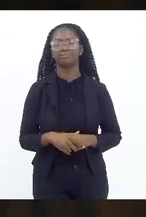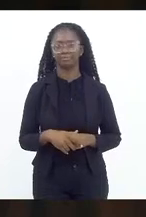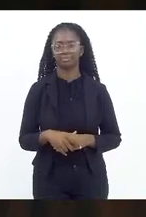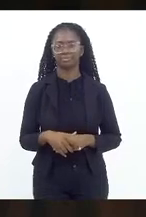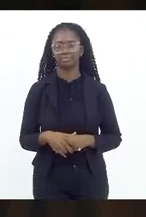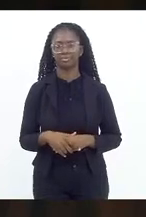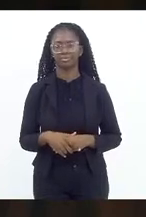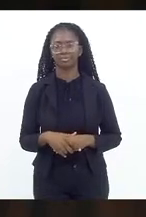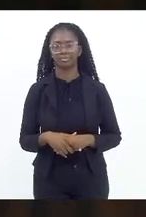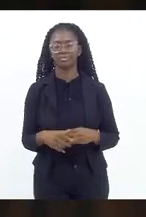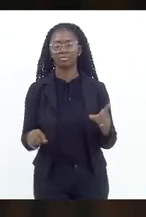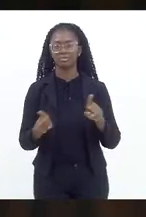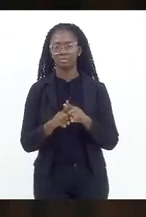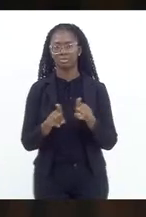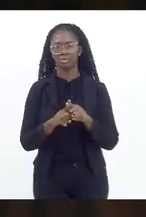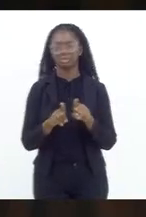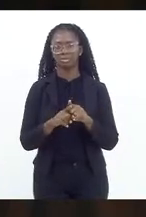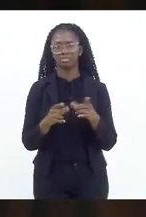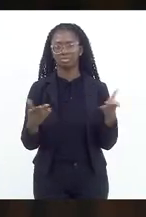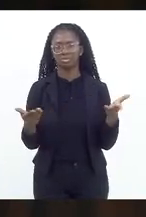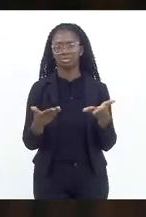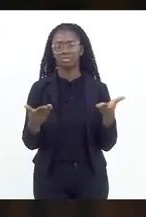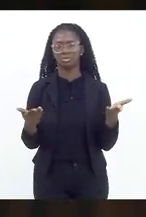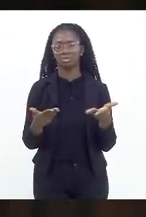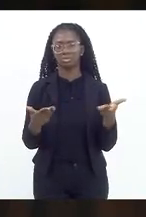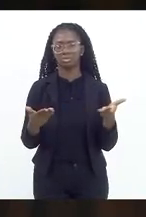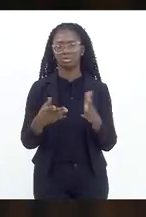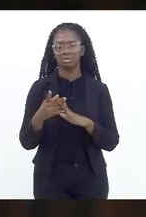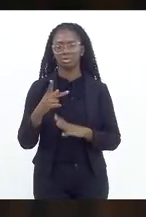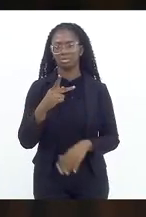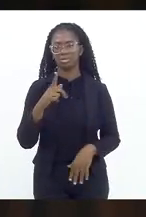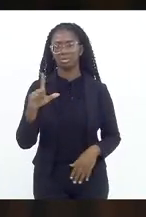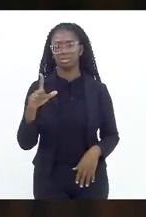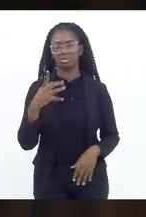mesa requerimento de inclusão na ordem do dia do projeto